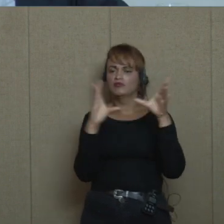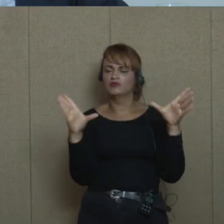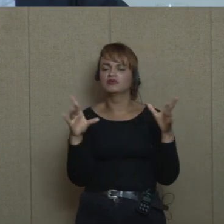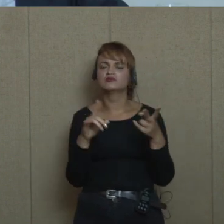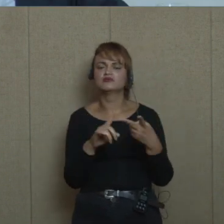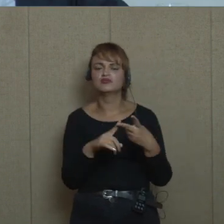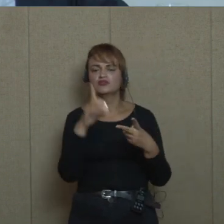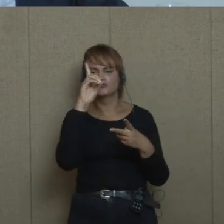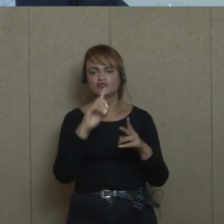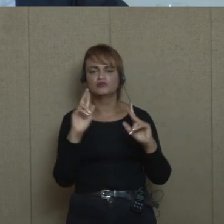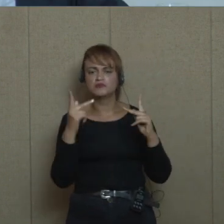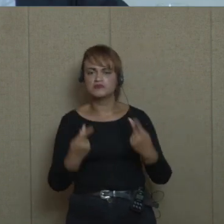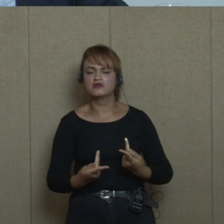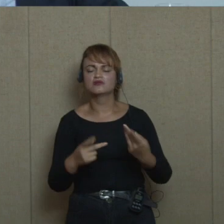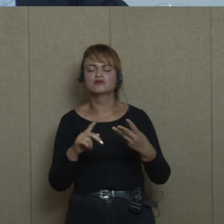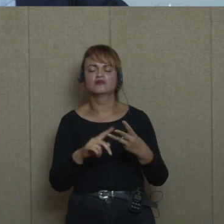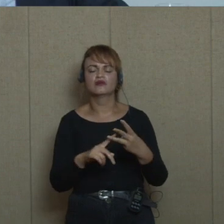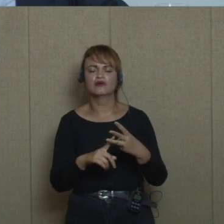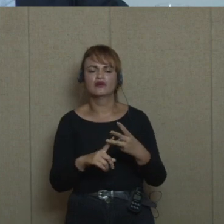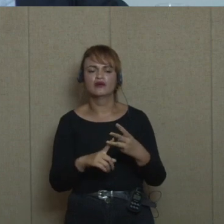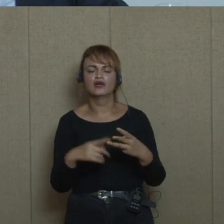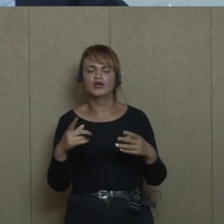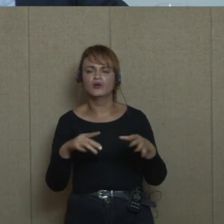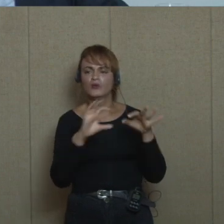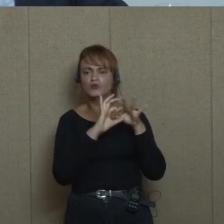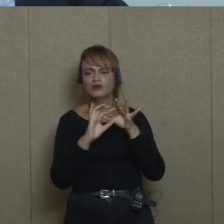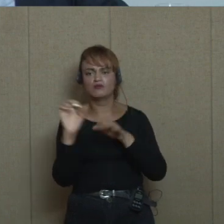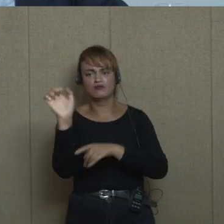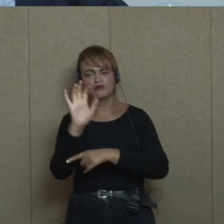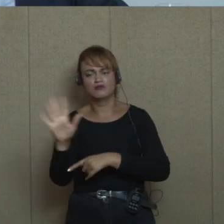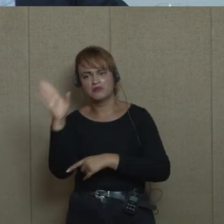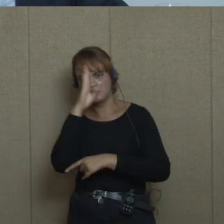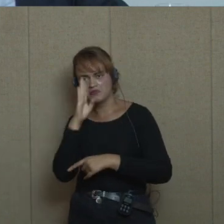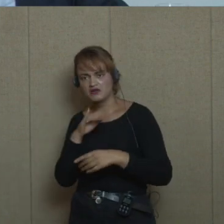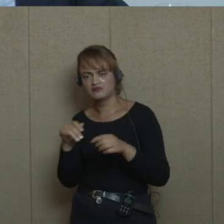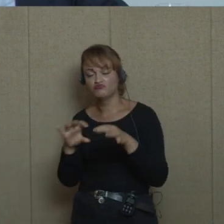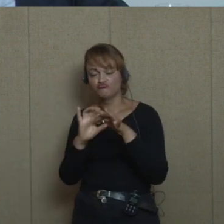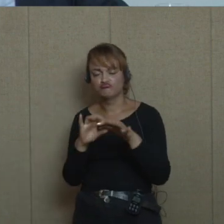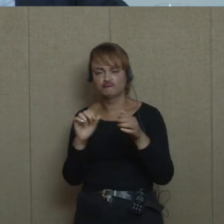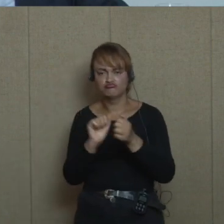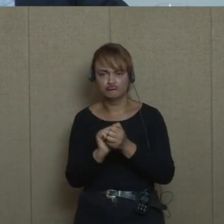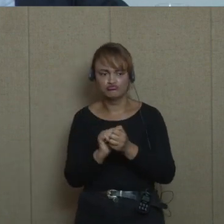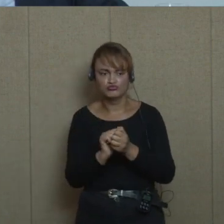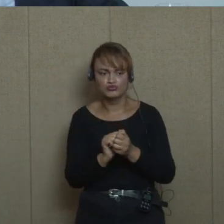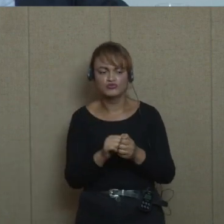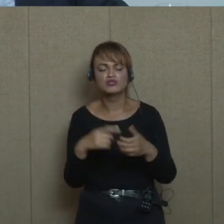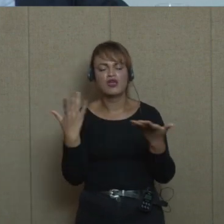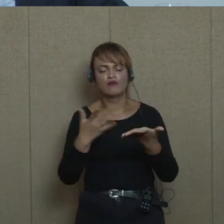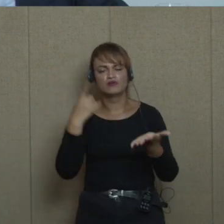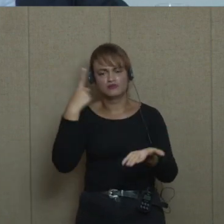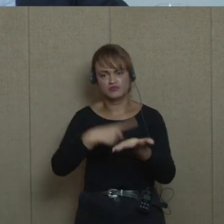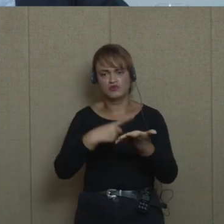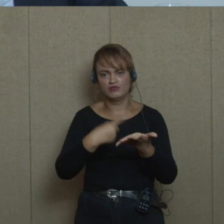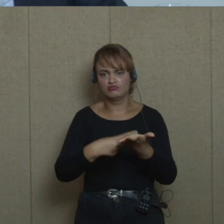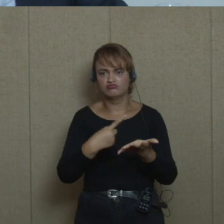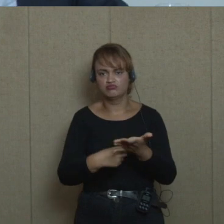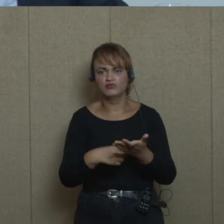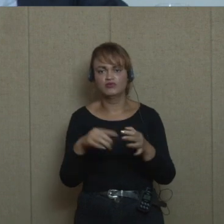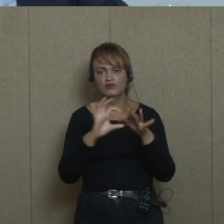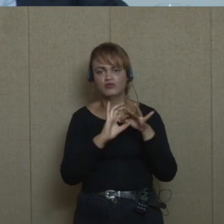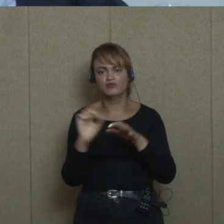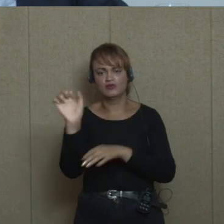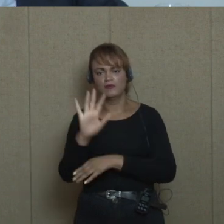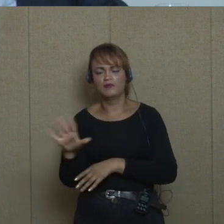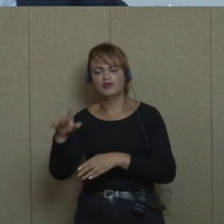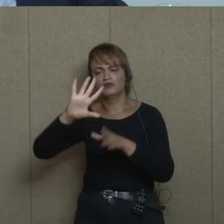direitos humanos, entre o Brasil e a União Europeia. Agora nós temos esse acordo da União